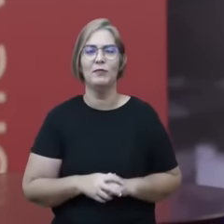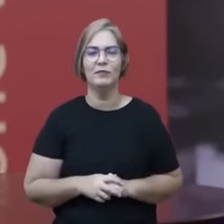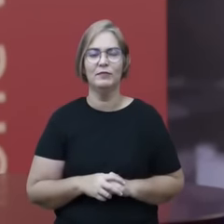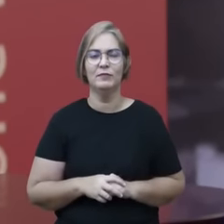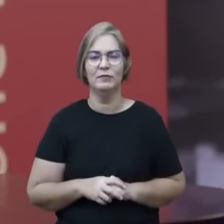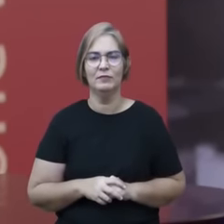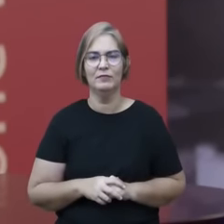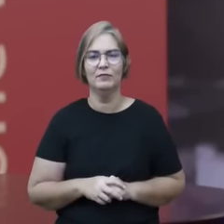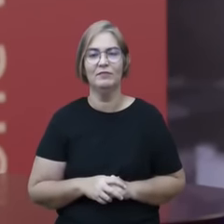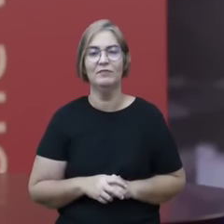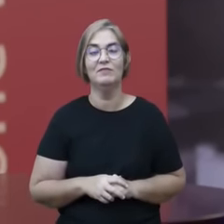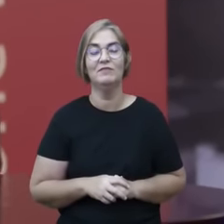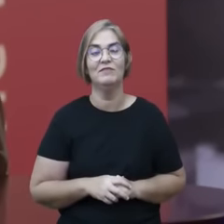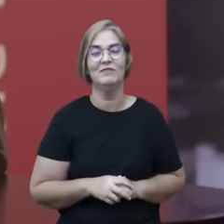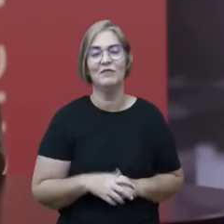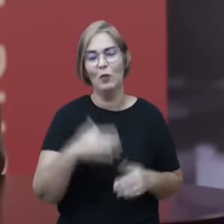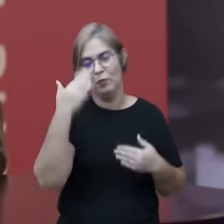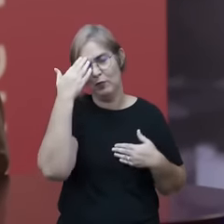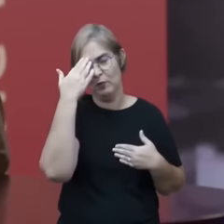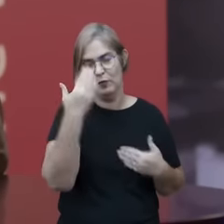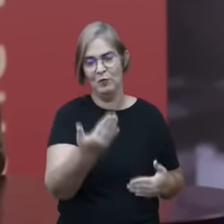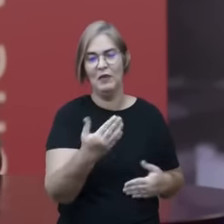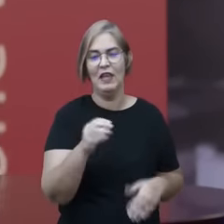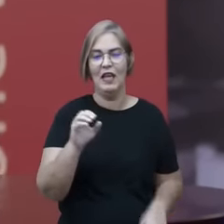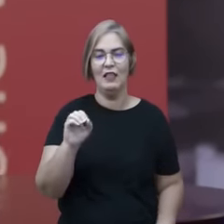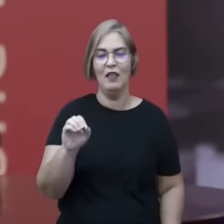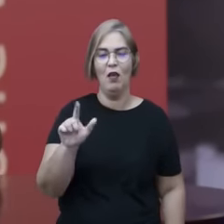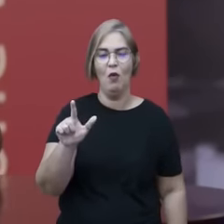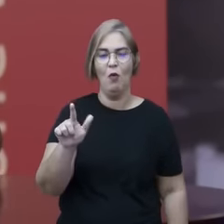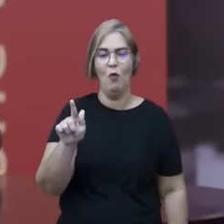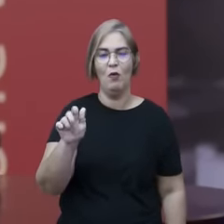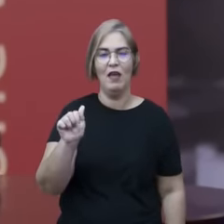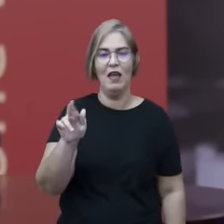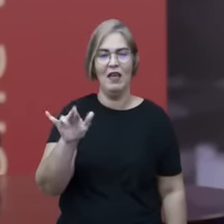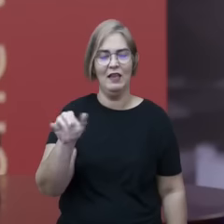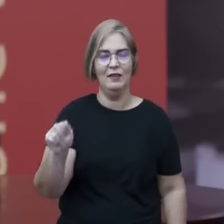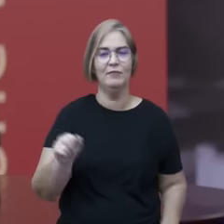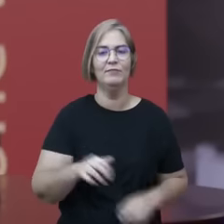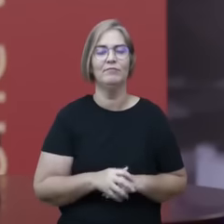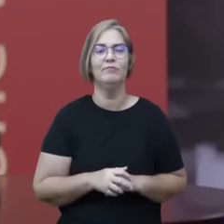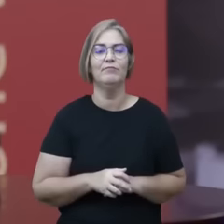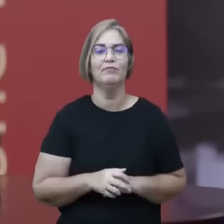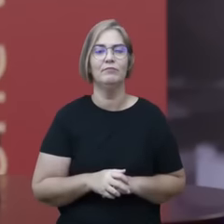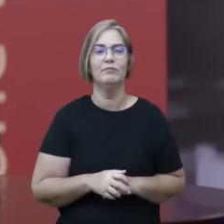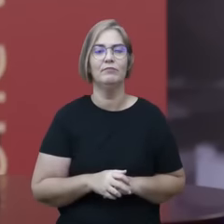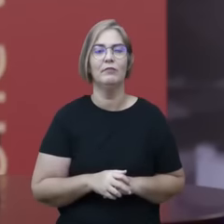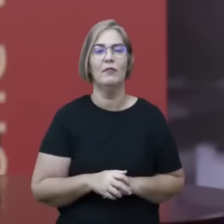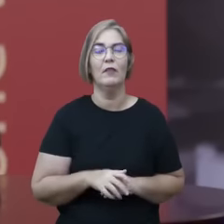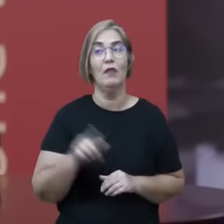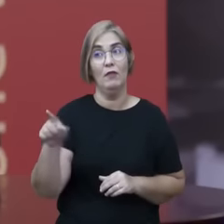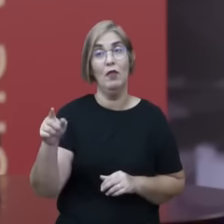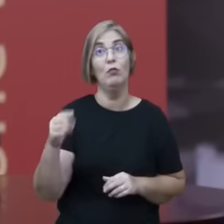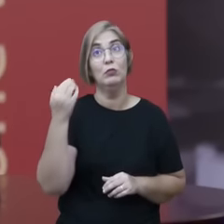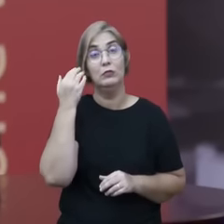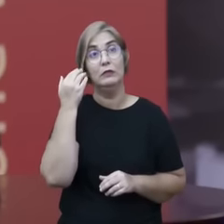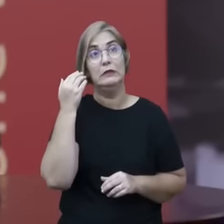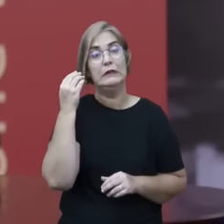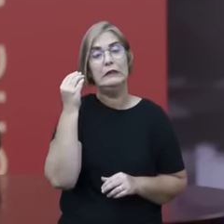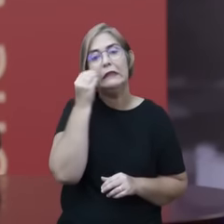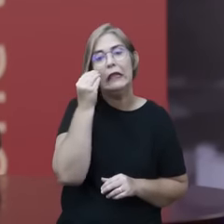Obrigado, Gária. Eh, um pouco de um lado, né, foi exatamente isso que eu tentei desenvolver, né,